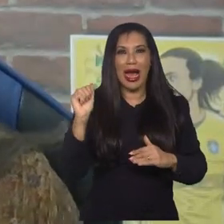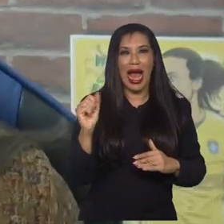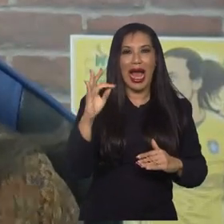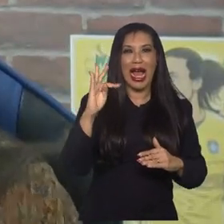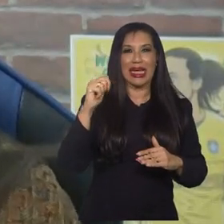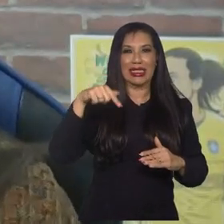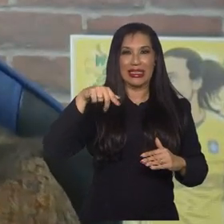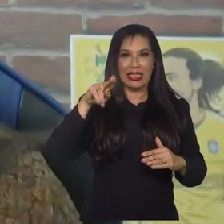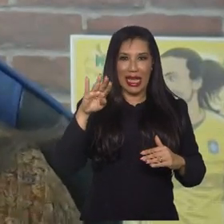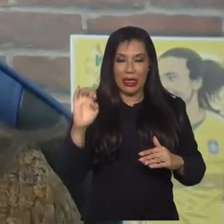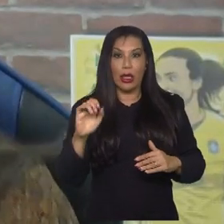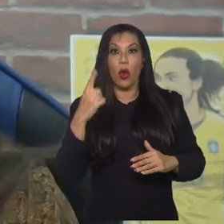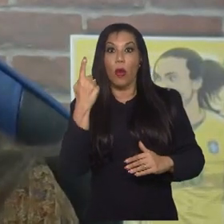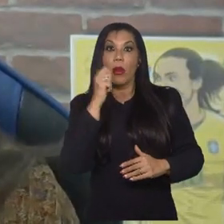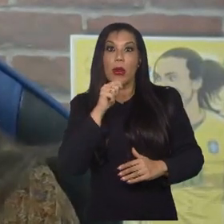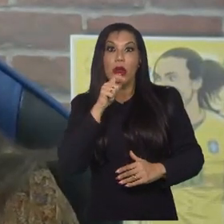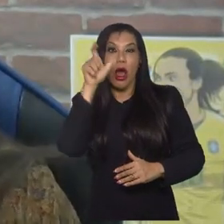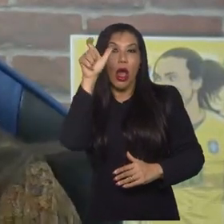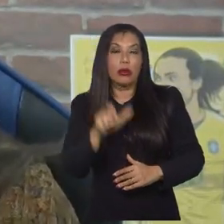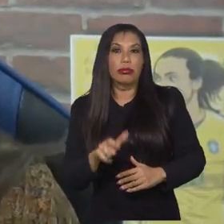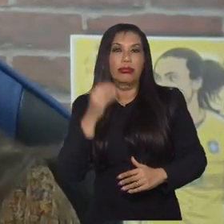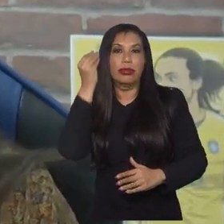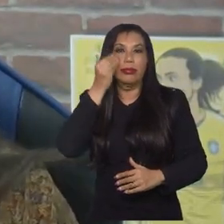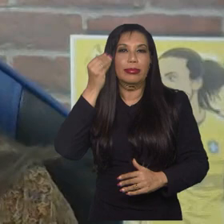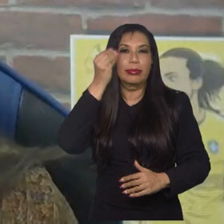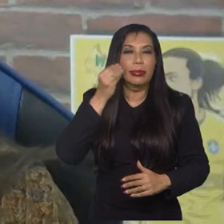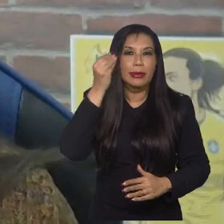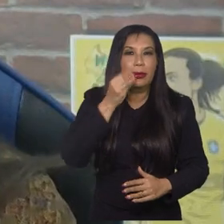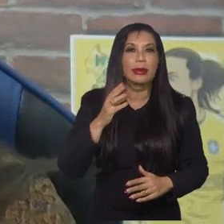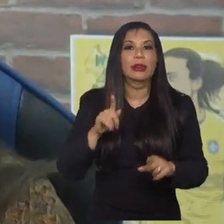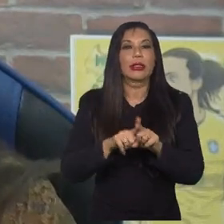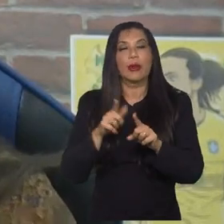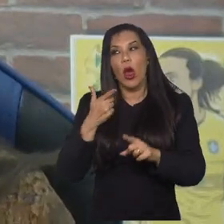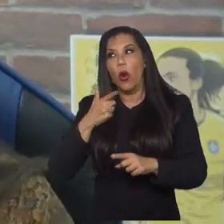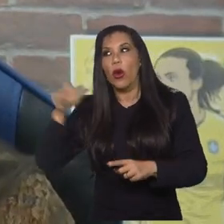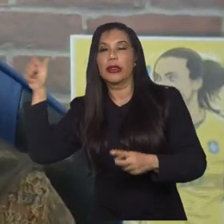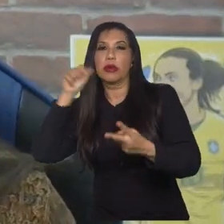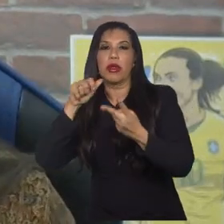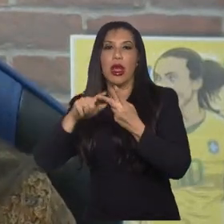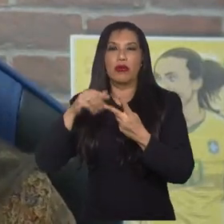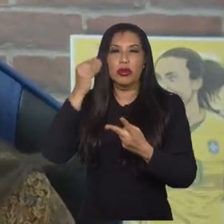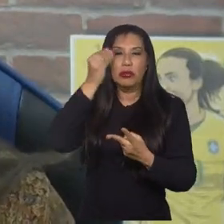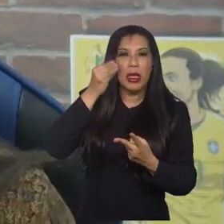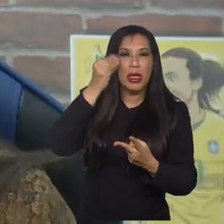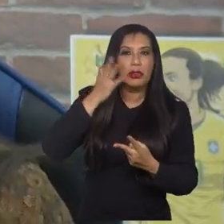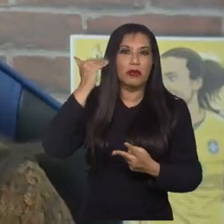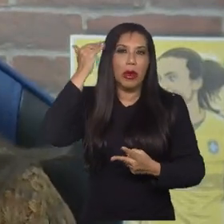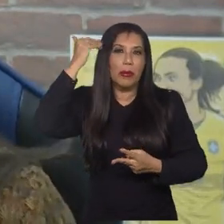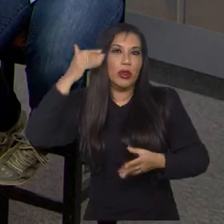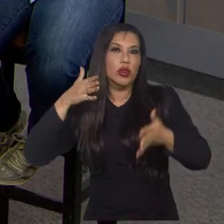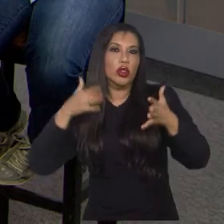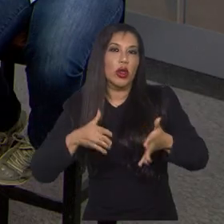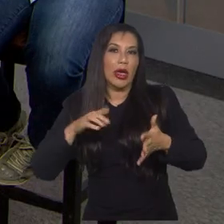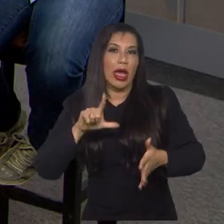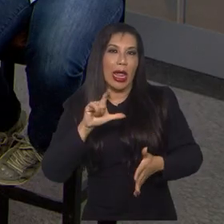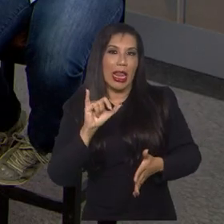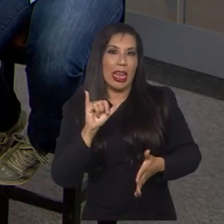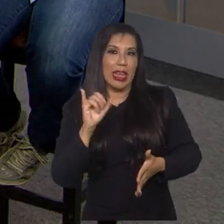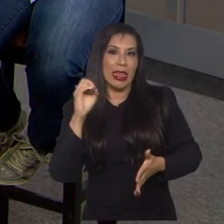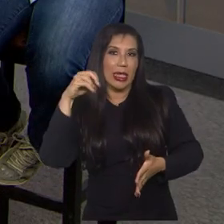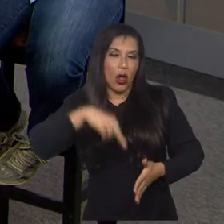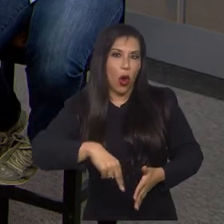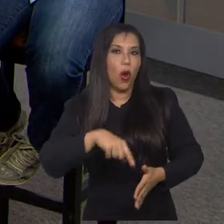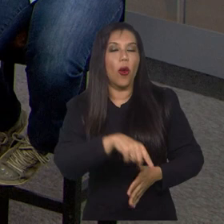Raiten, jogadora que fez belíssima temporada pelo Chelsea. Ada Hegerberg voltando a jogar pelo Lyon nessa reta final